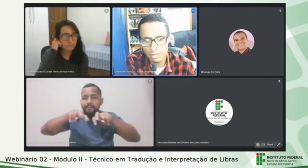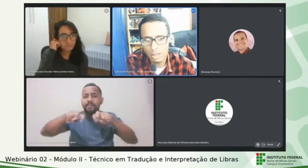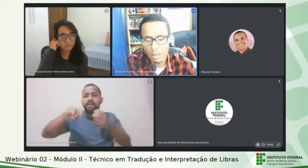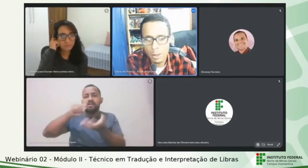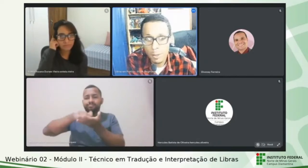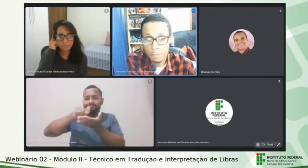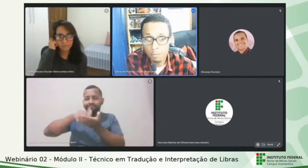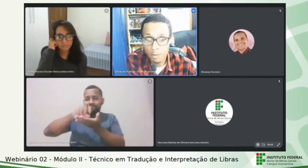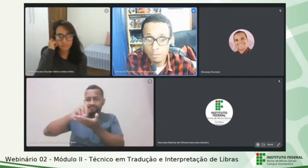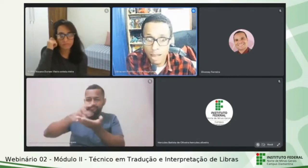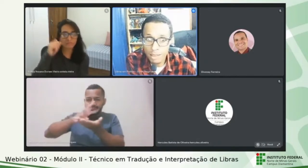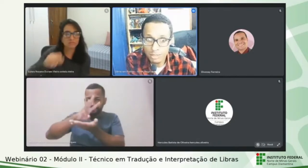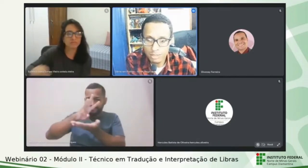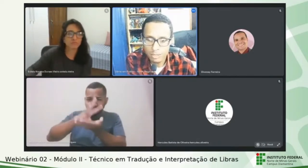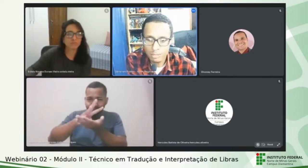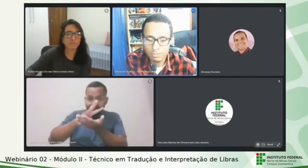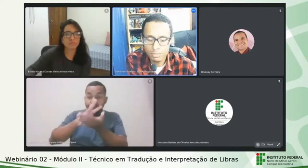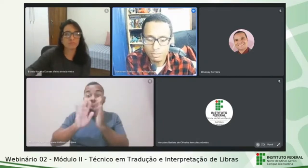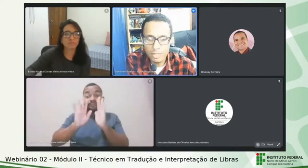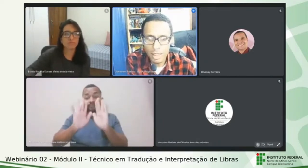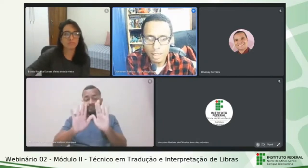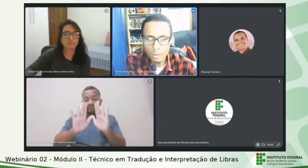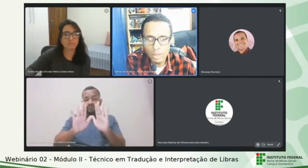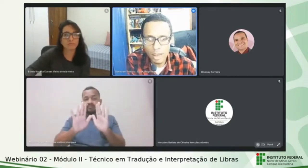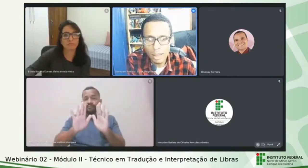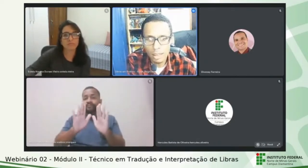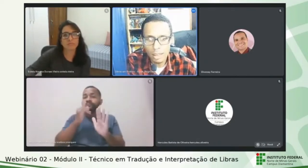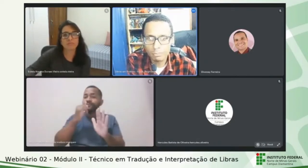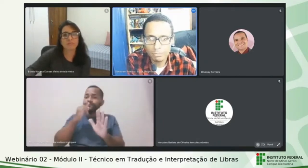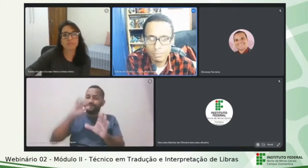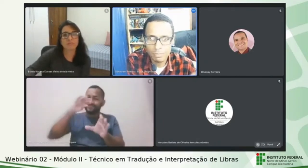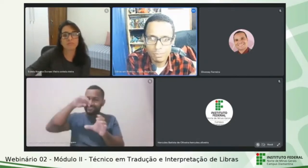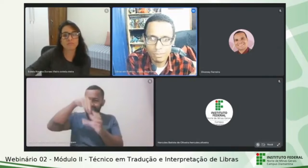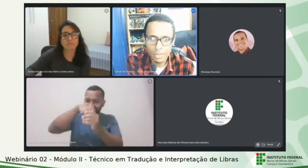sinais. Mas, dentro